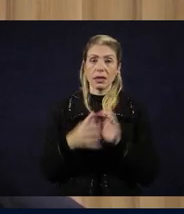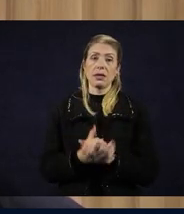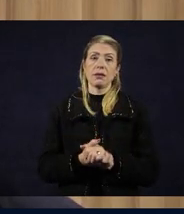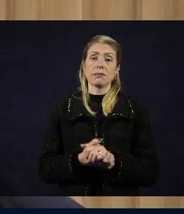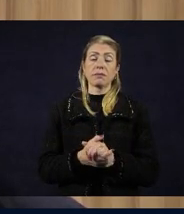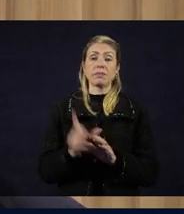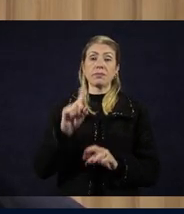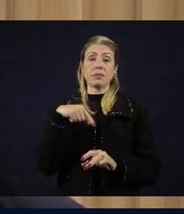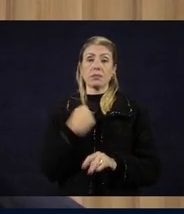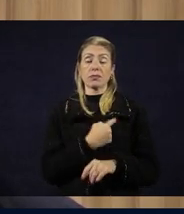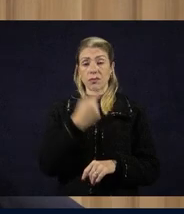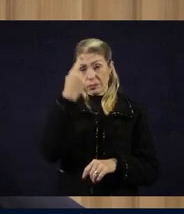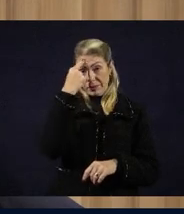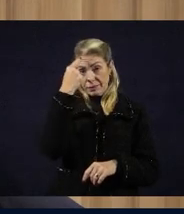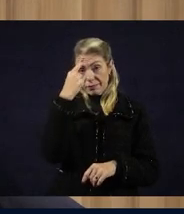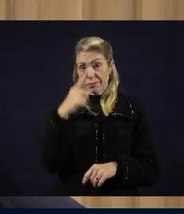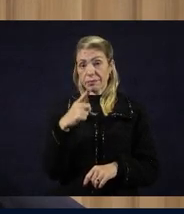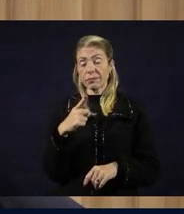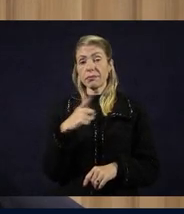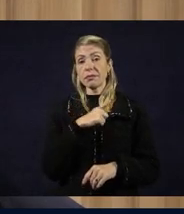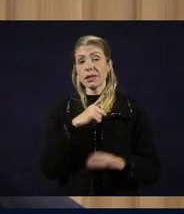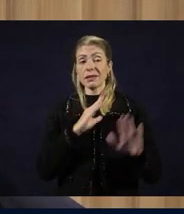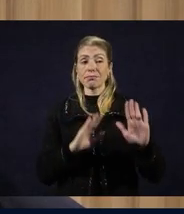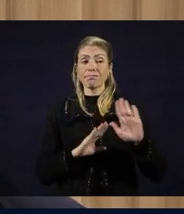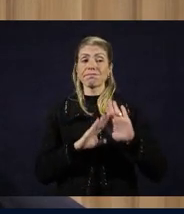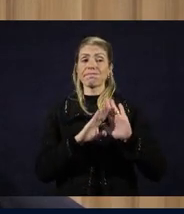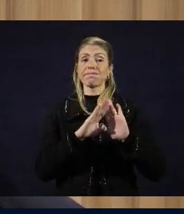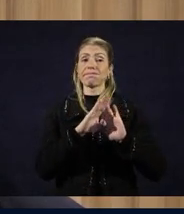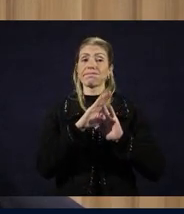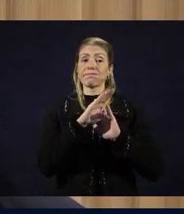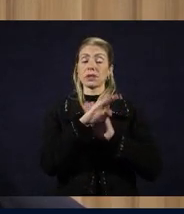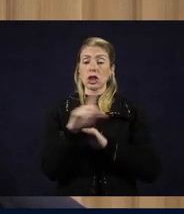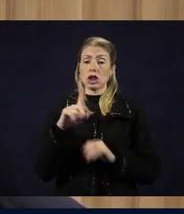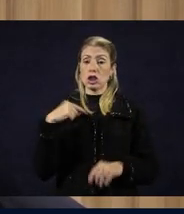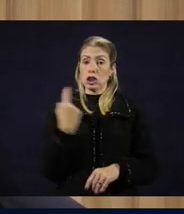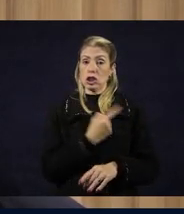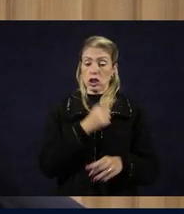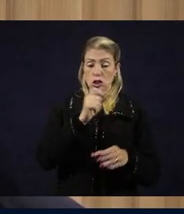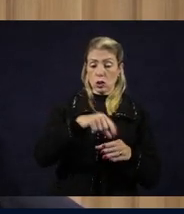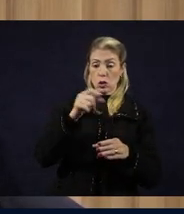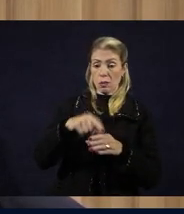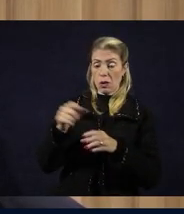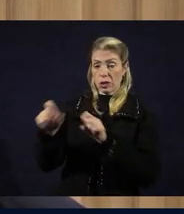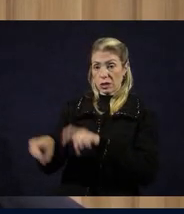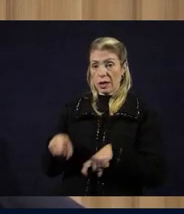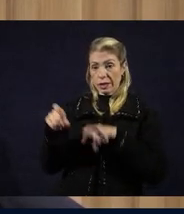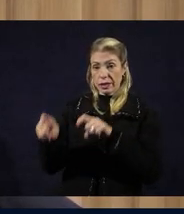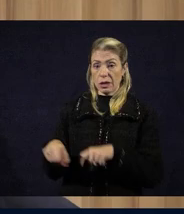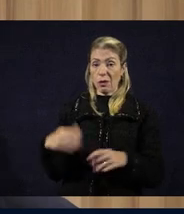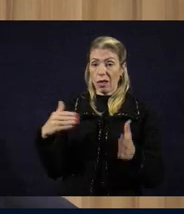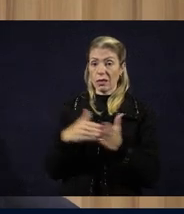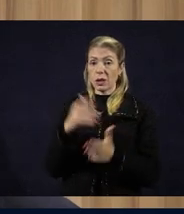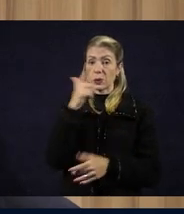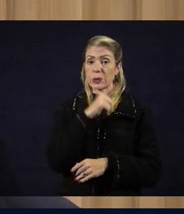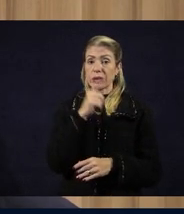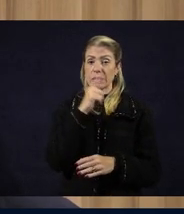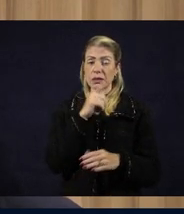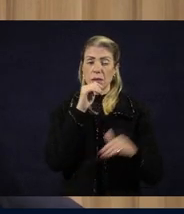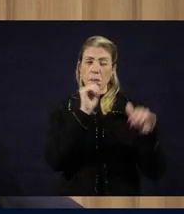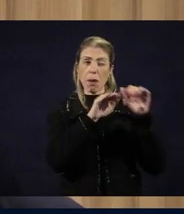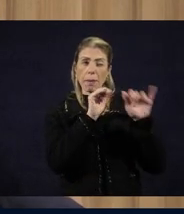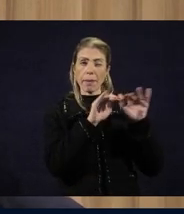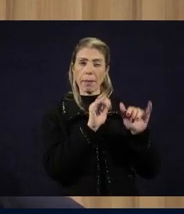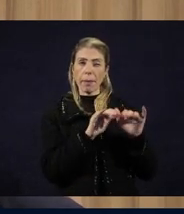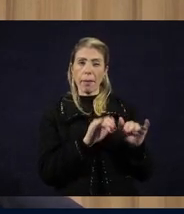uma curva ainda né no caso das nossas comodas comodas agrícolas até acomodar esses estoques de passagem